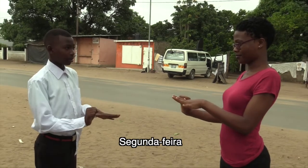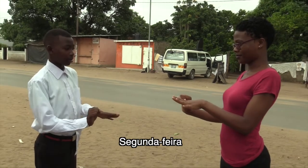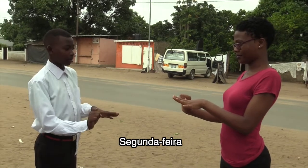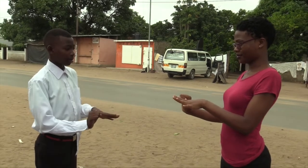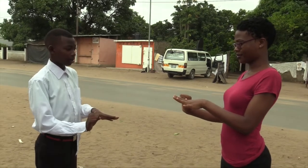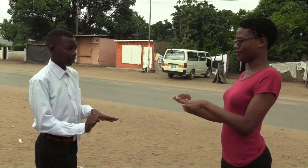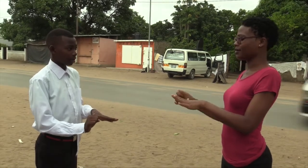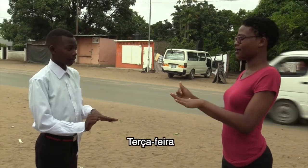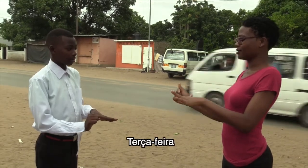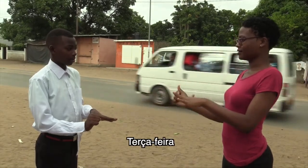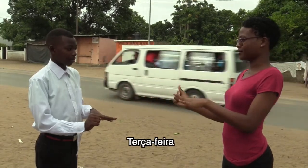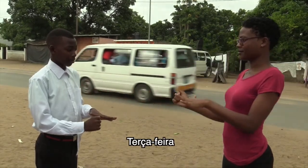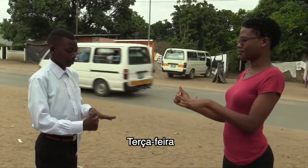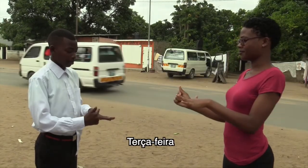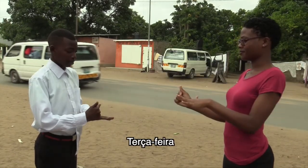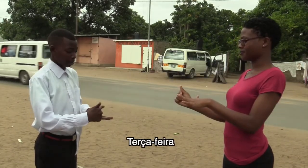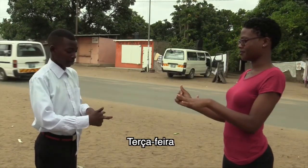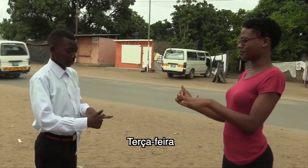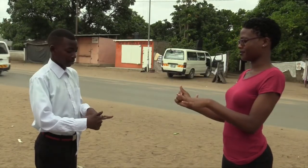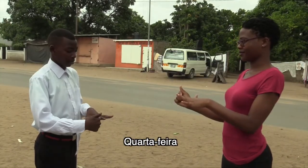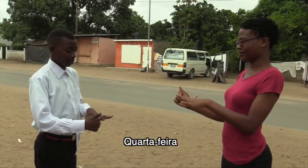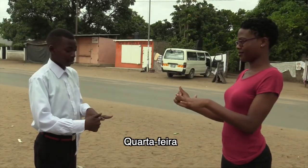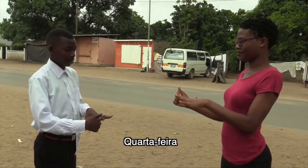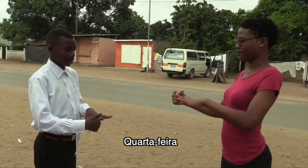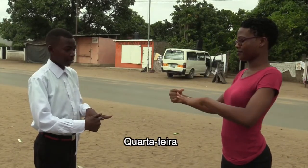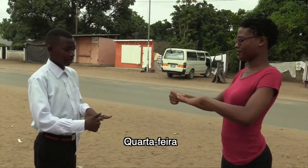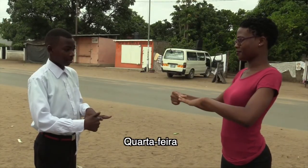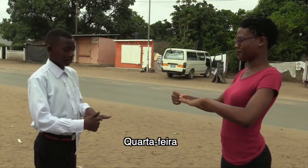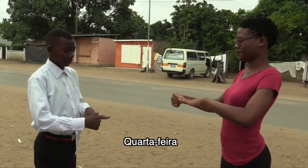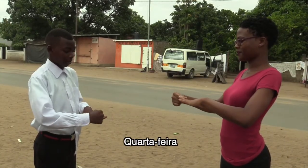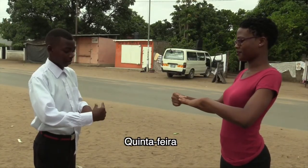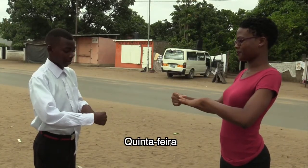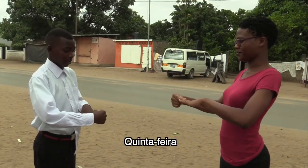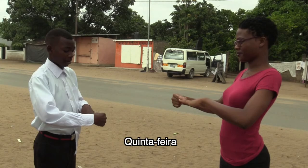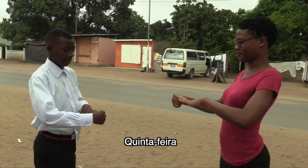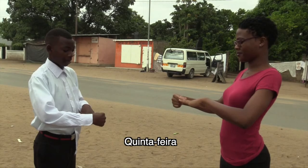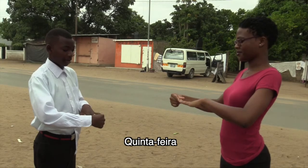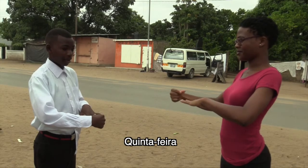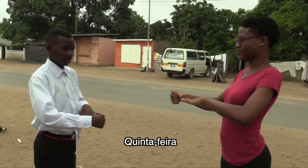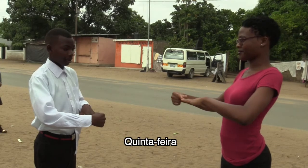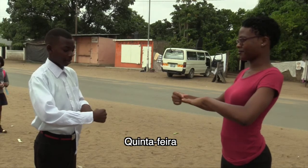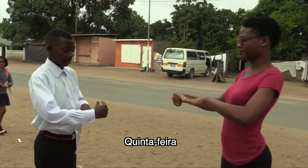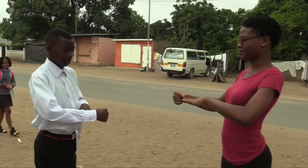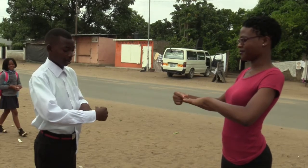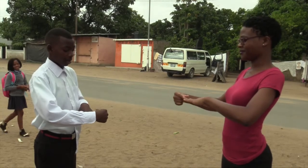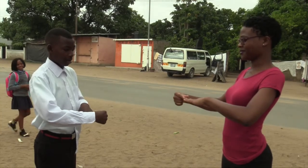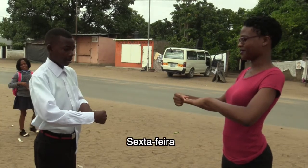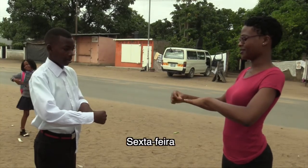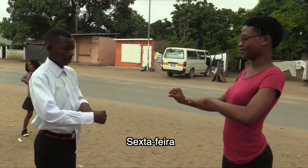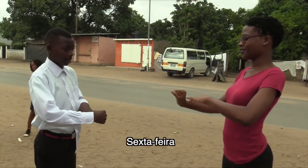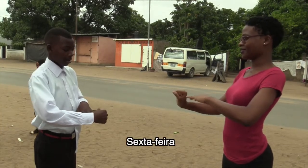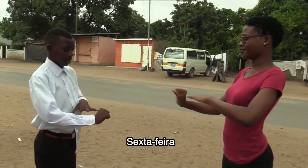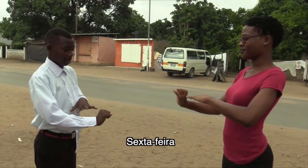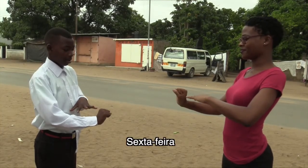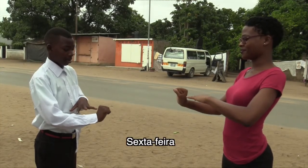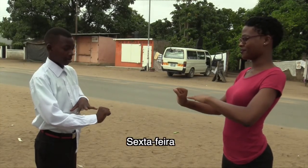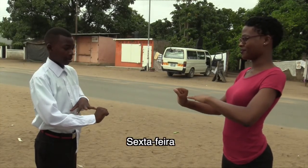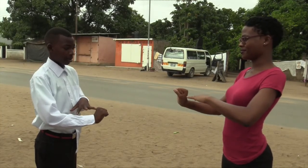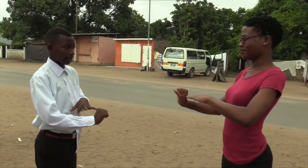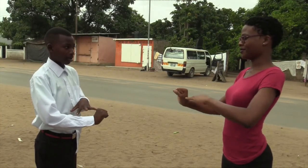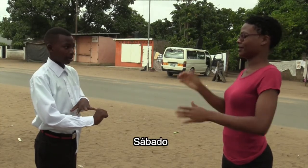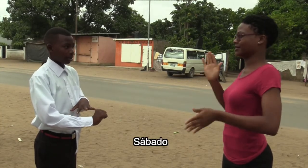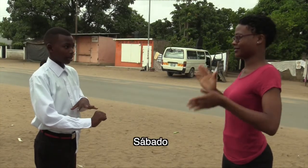-feira Terça-feira Quarta-feira Quinta-feira Sexta-feira